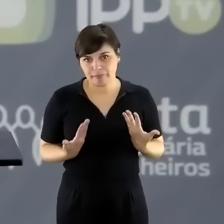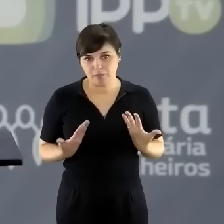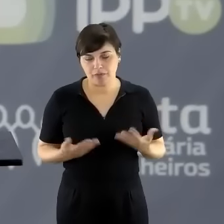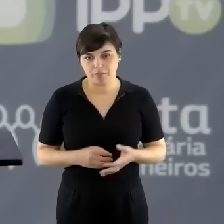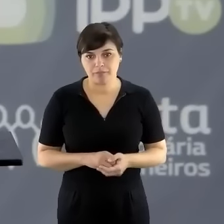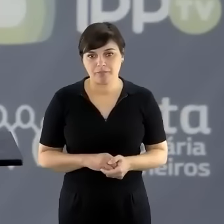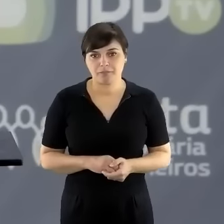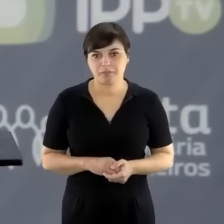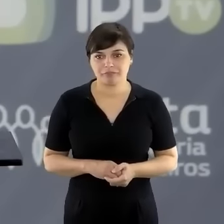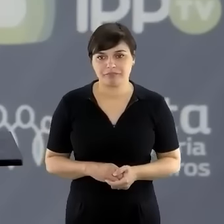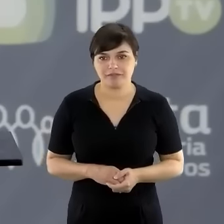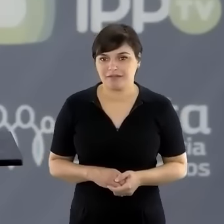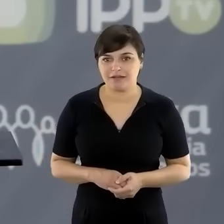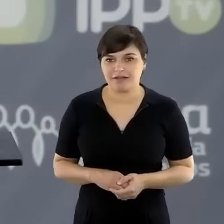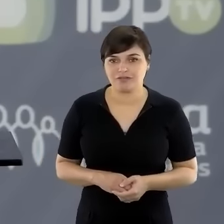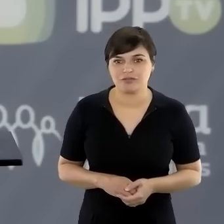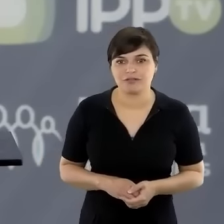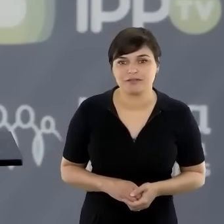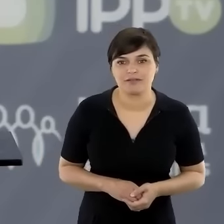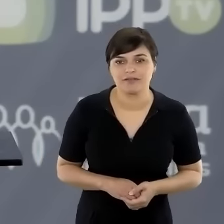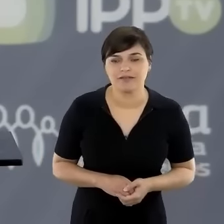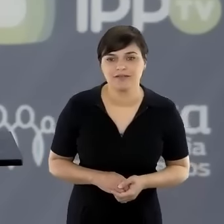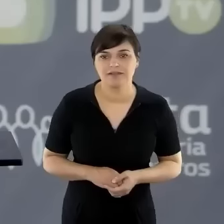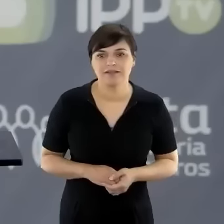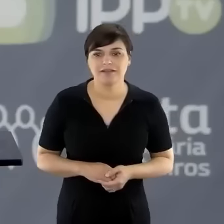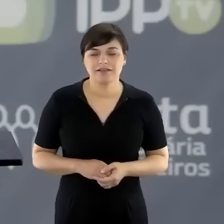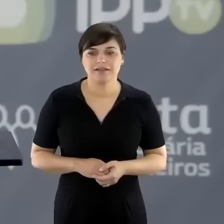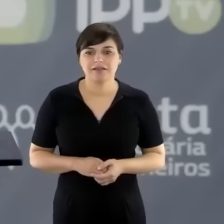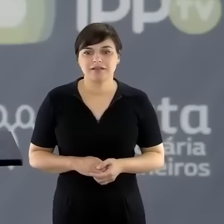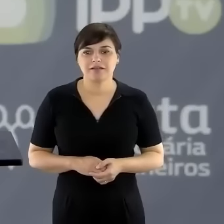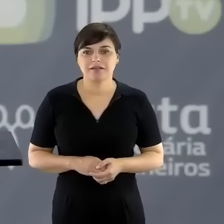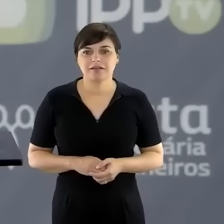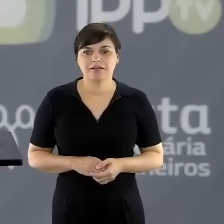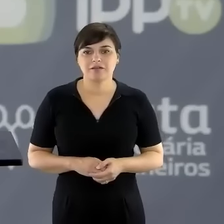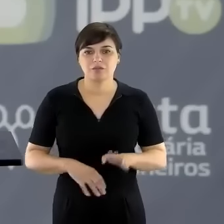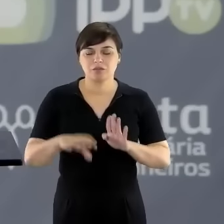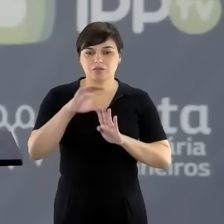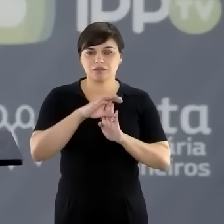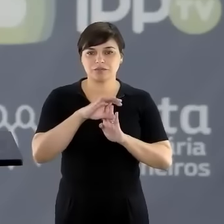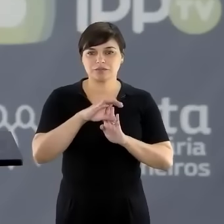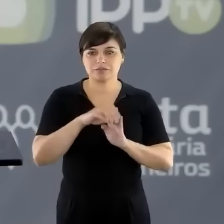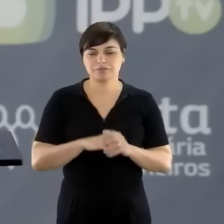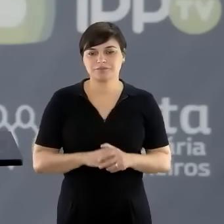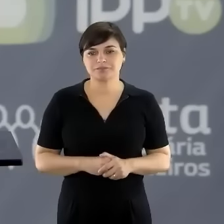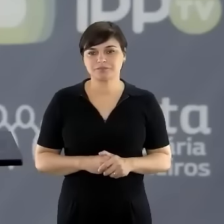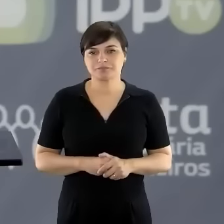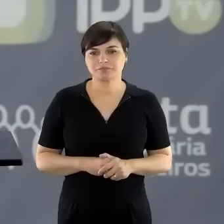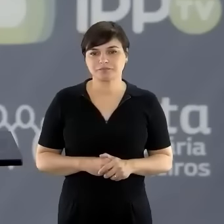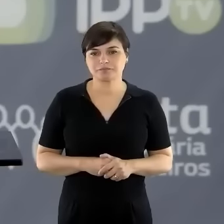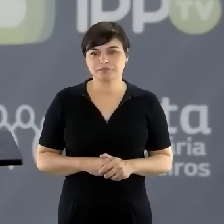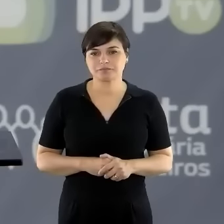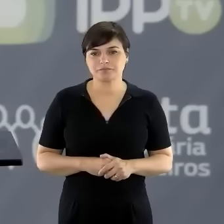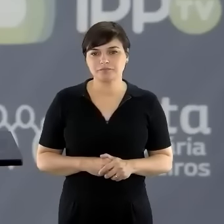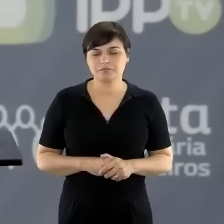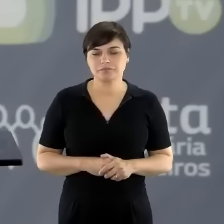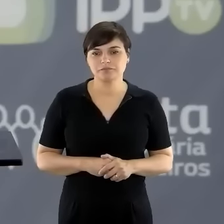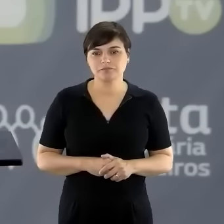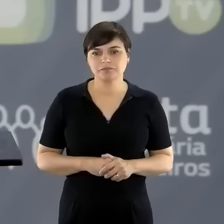distante mas no capítulo 4 Jonas é o filho mais velho ou irmão mais velho da parábola